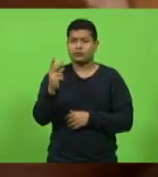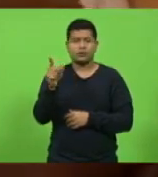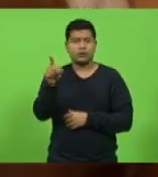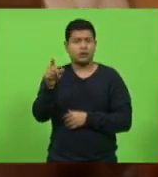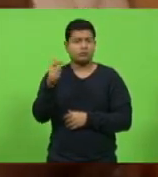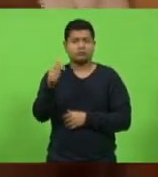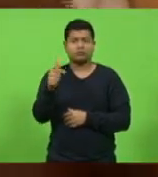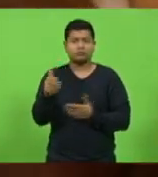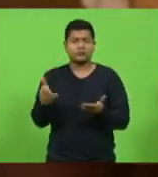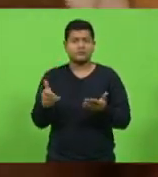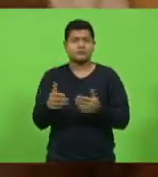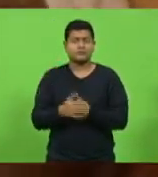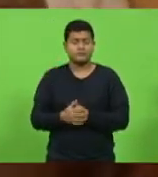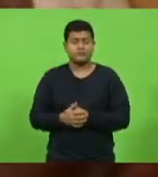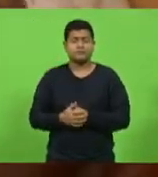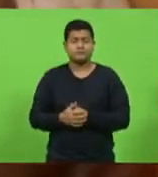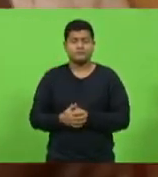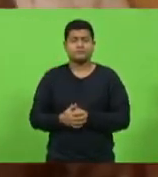Mas voltando...